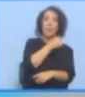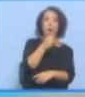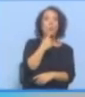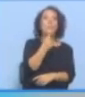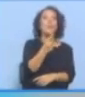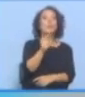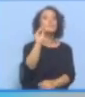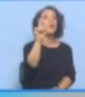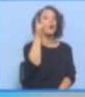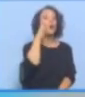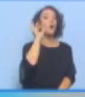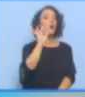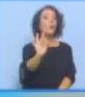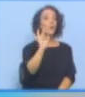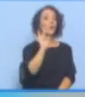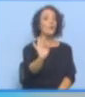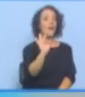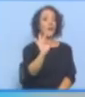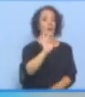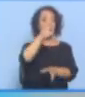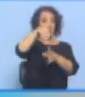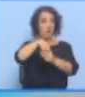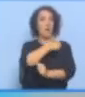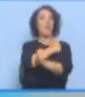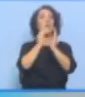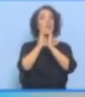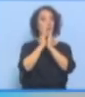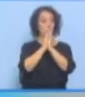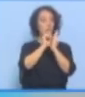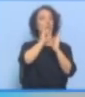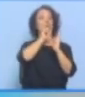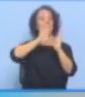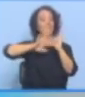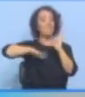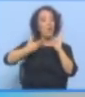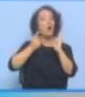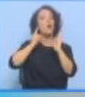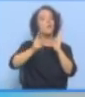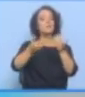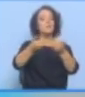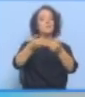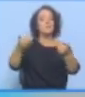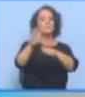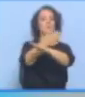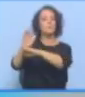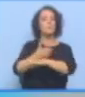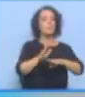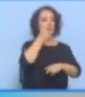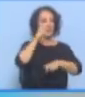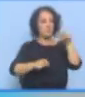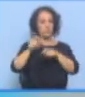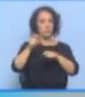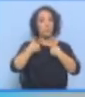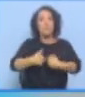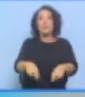cuidado, que na Igreja, nas comunidades cristãs, também pode começar a haver acessão de pessoas. Que ao menos na